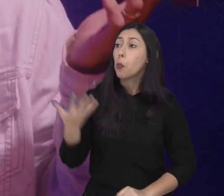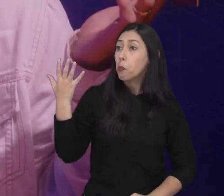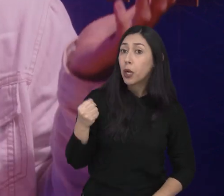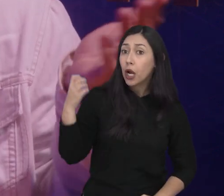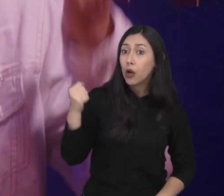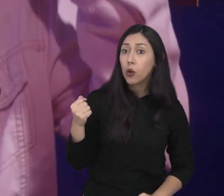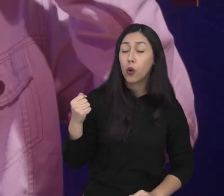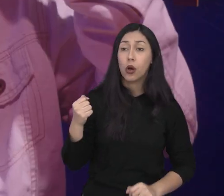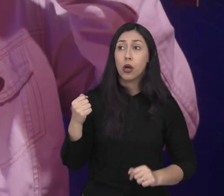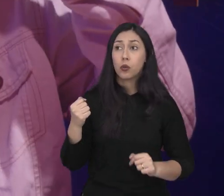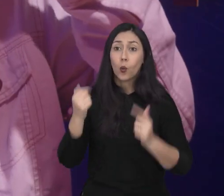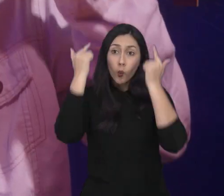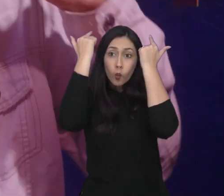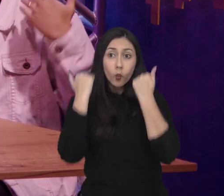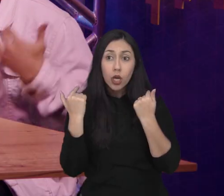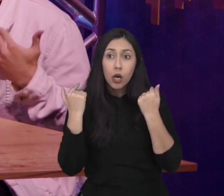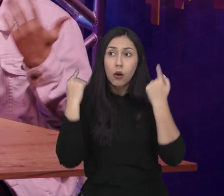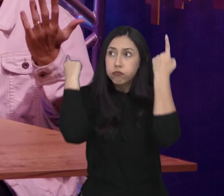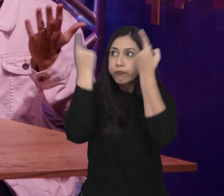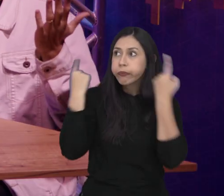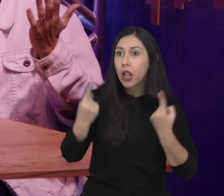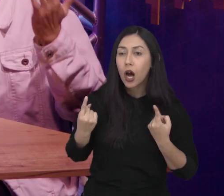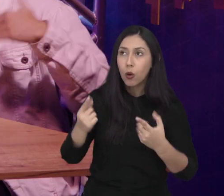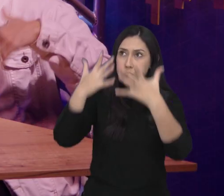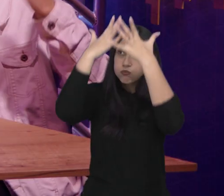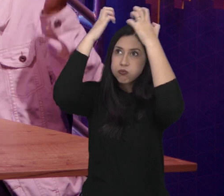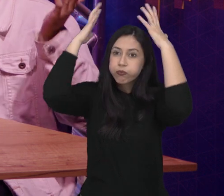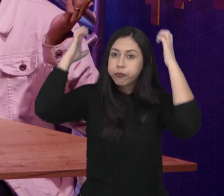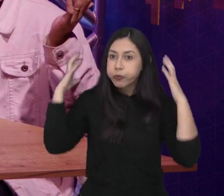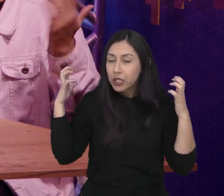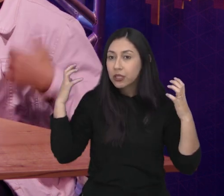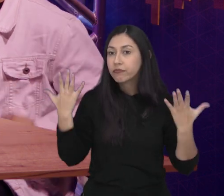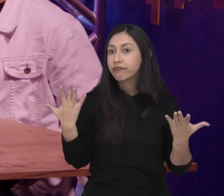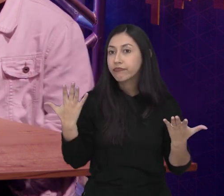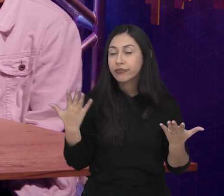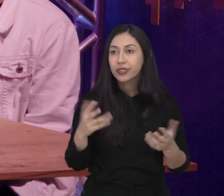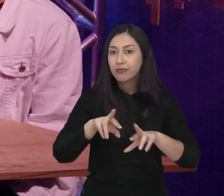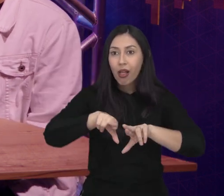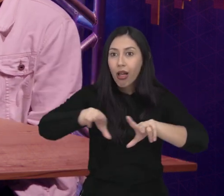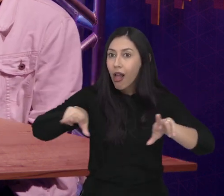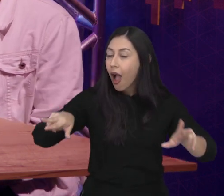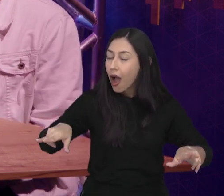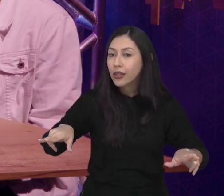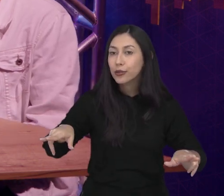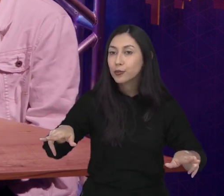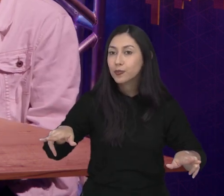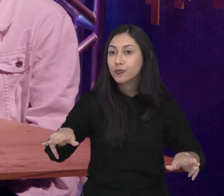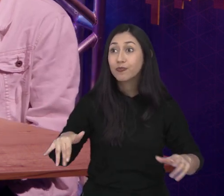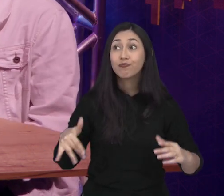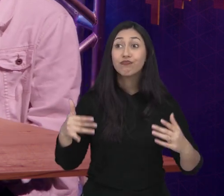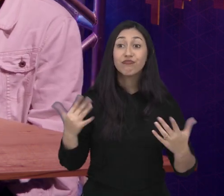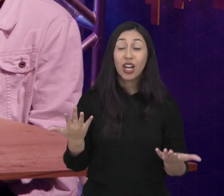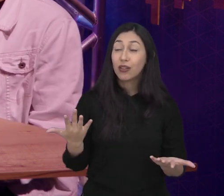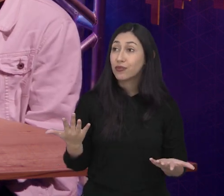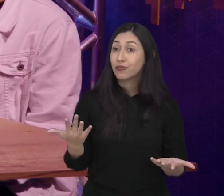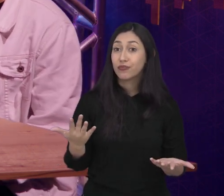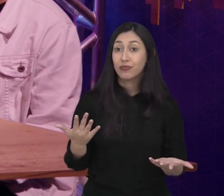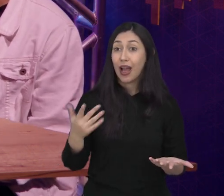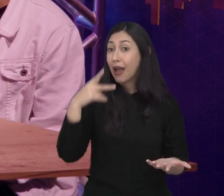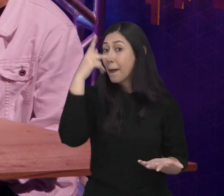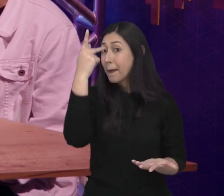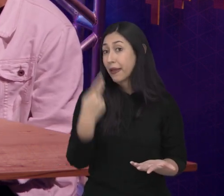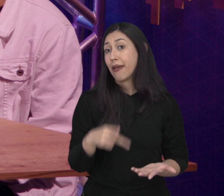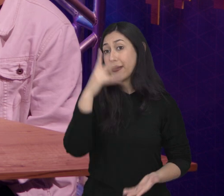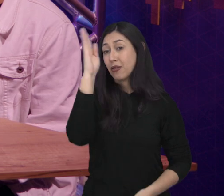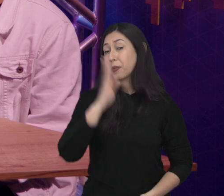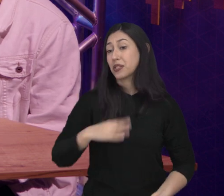enrolado, de cabelo crespo, de cabelo liso, loiro, olho claro, olho escuro. Então, assim, qualquer pessoa do mundo pode